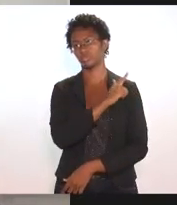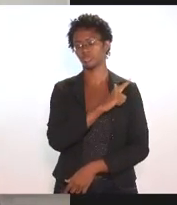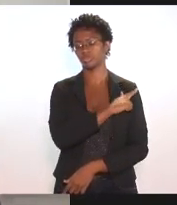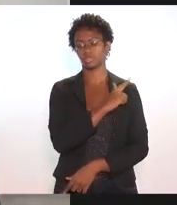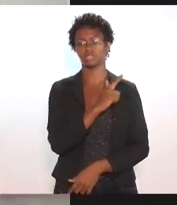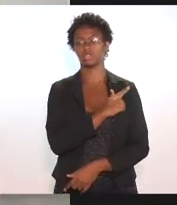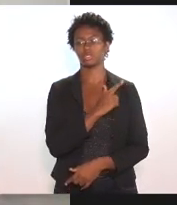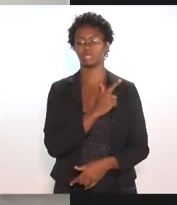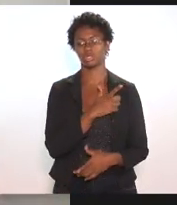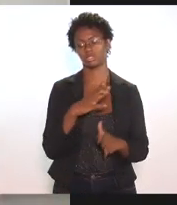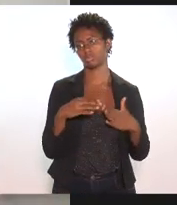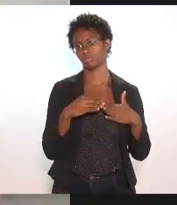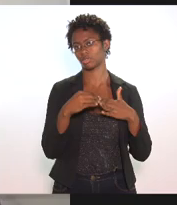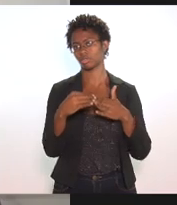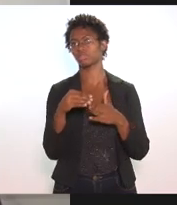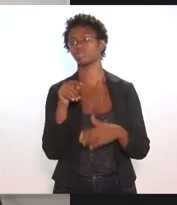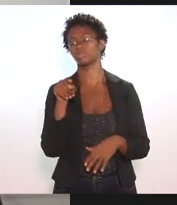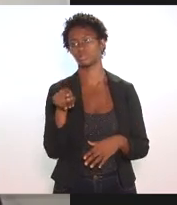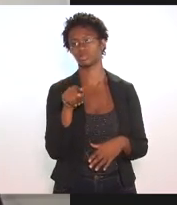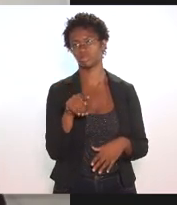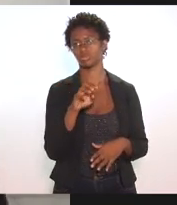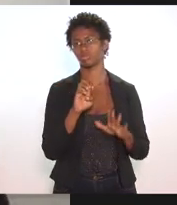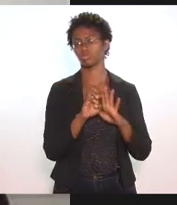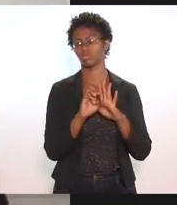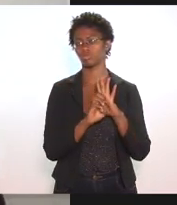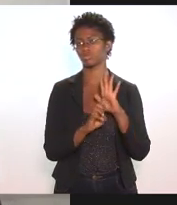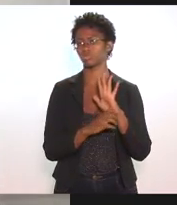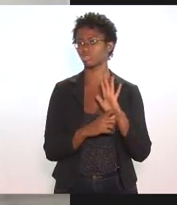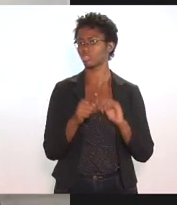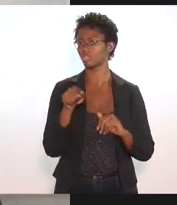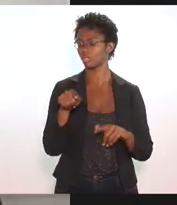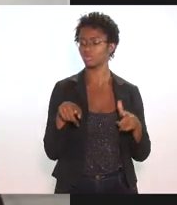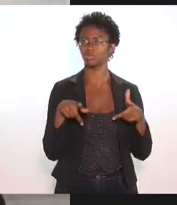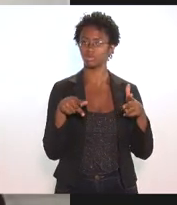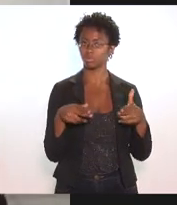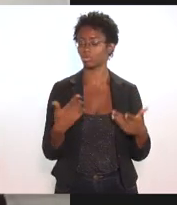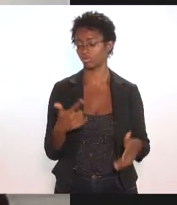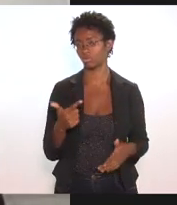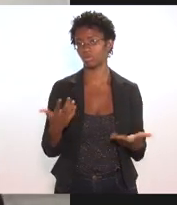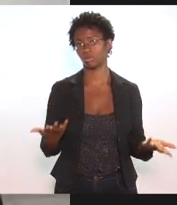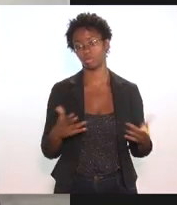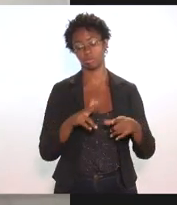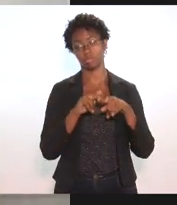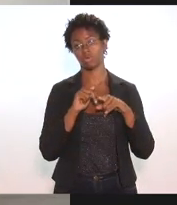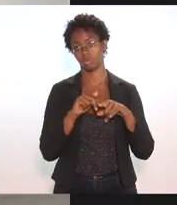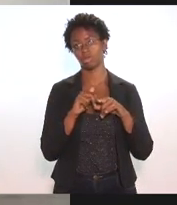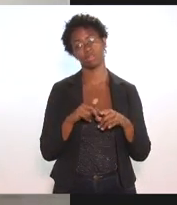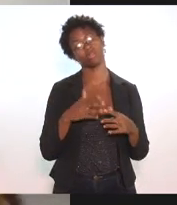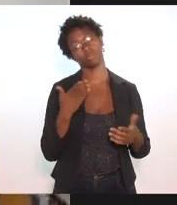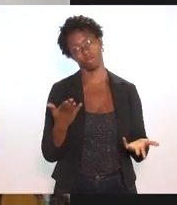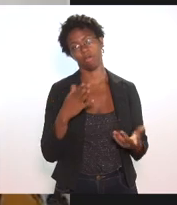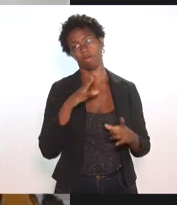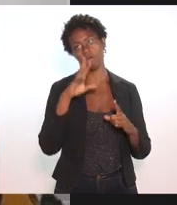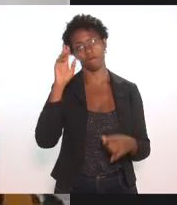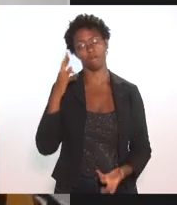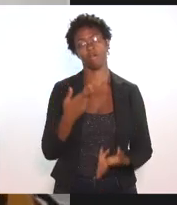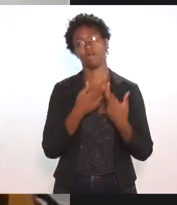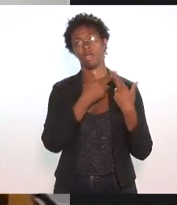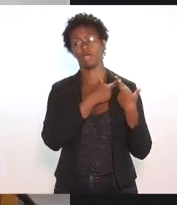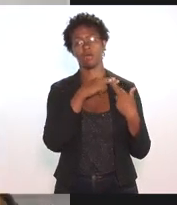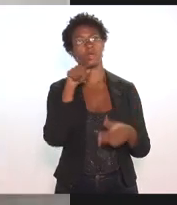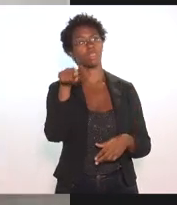conseguir conduzir um edital dessa monta, por isso o edital, quem tá conduzindo é a Fiocruz.